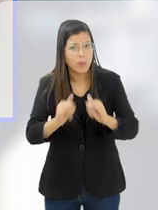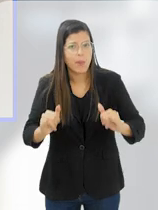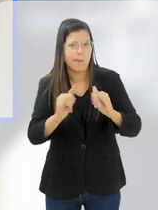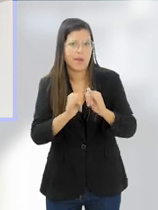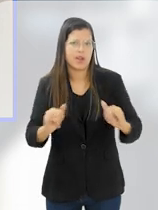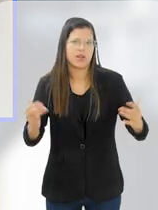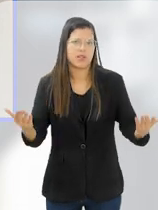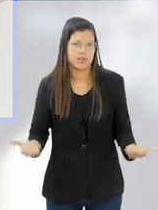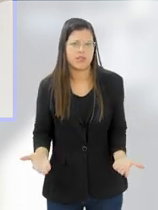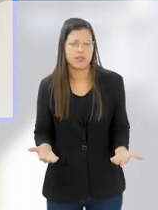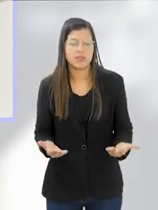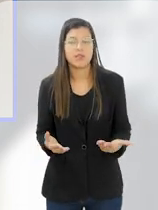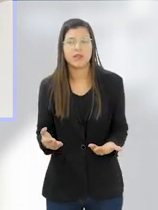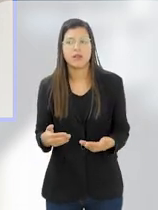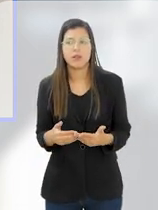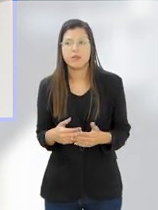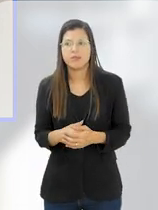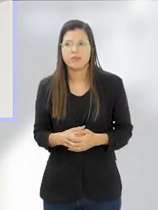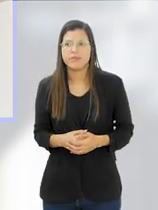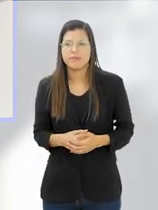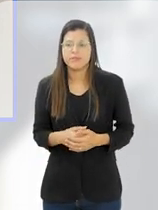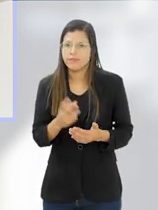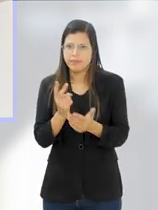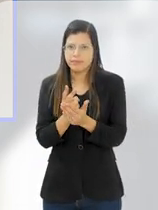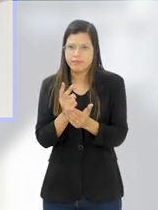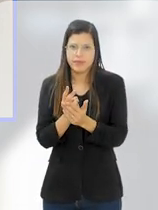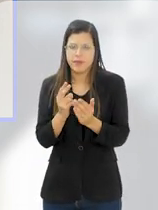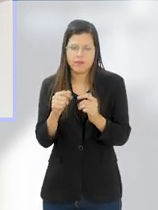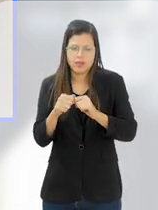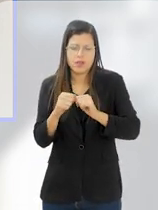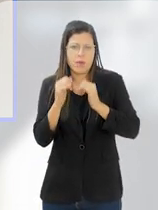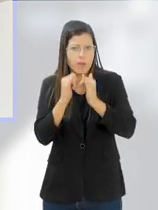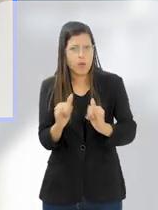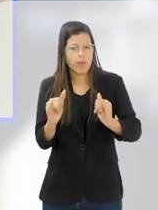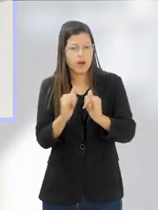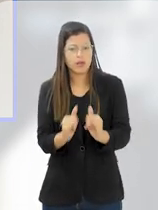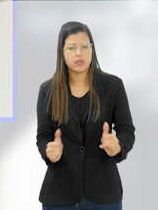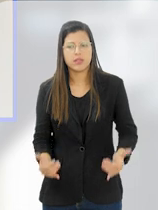Elas vivem de propaganda, né? São empresas publicitárias.